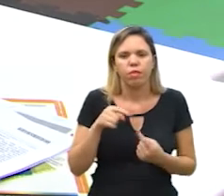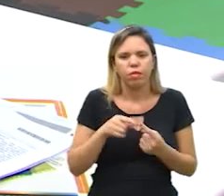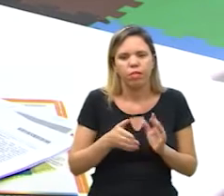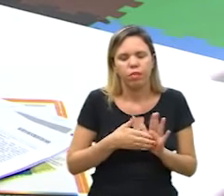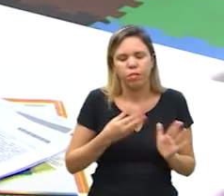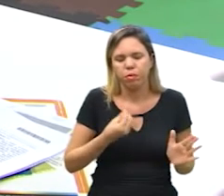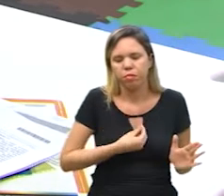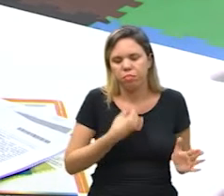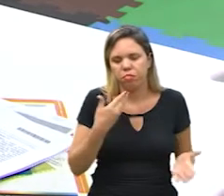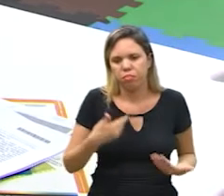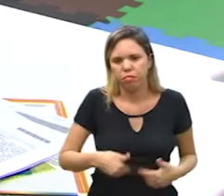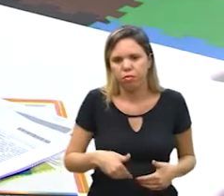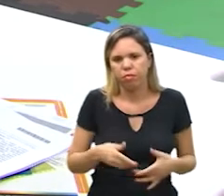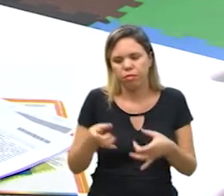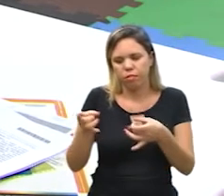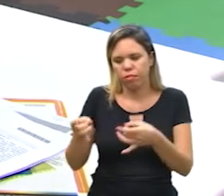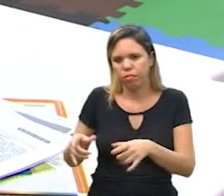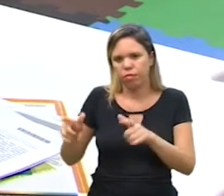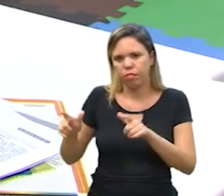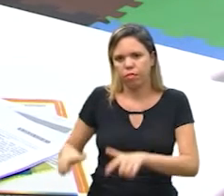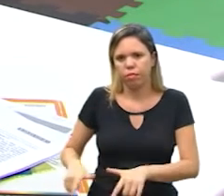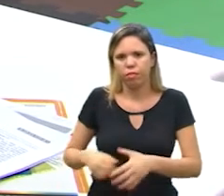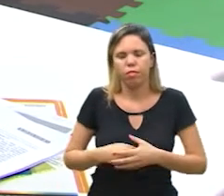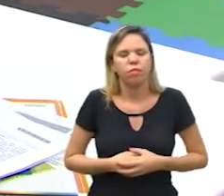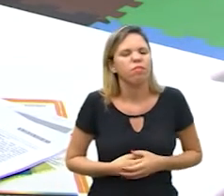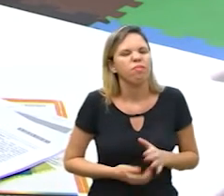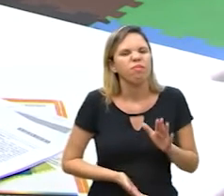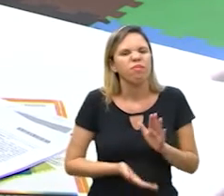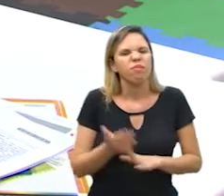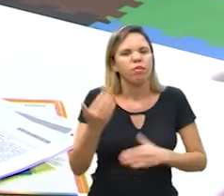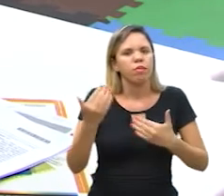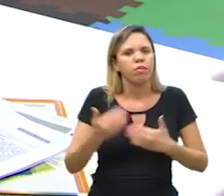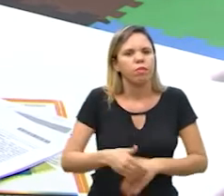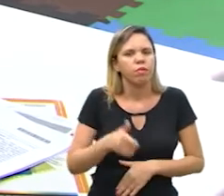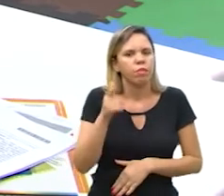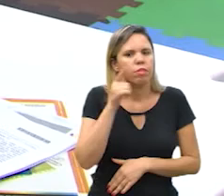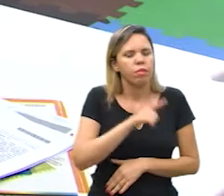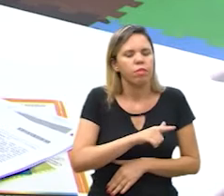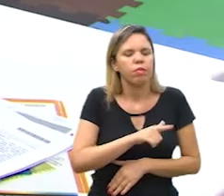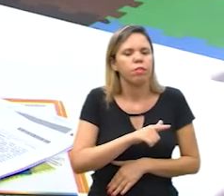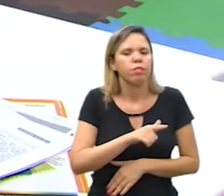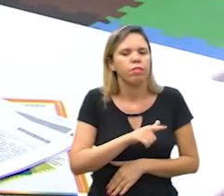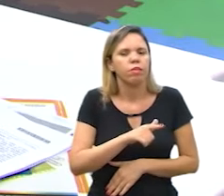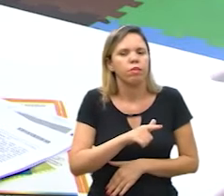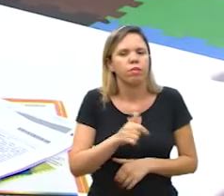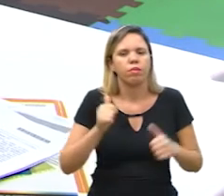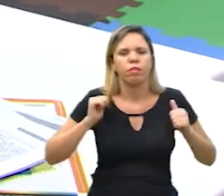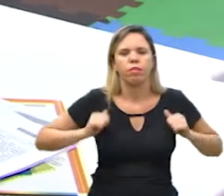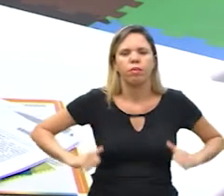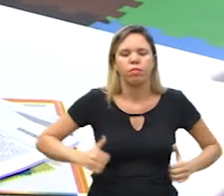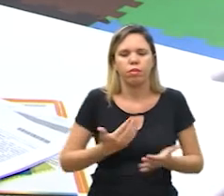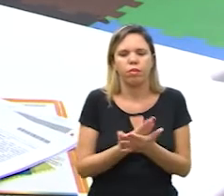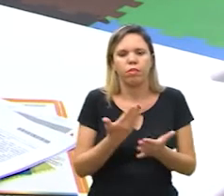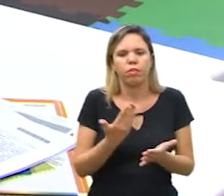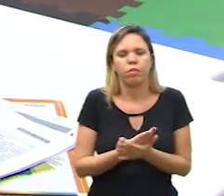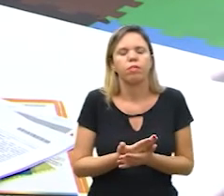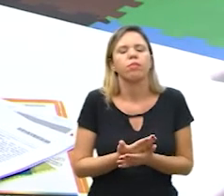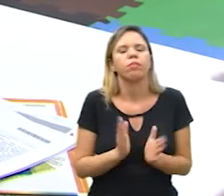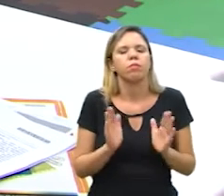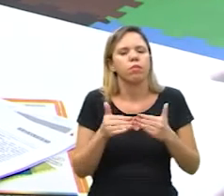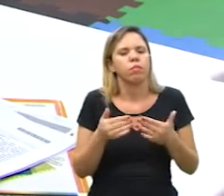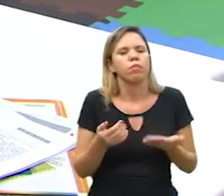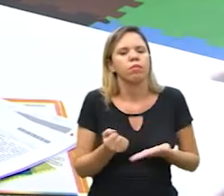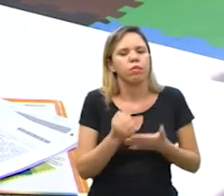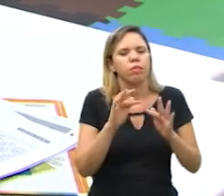eu pretendo para mim é sair desse lugar aqui, passar nessa prova, conseguir uma bolsa de estudos, me